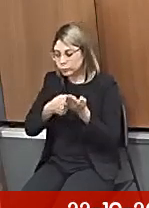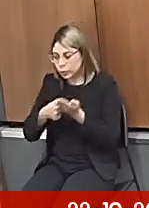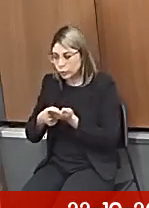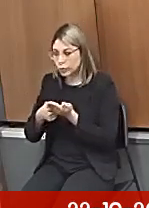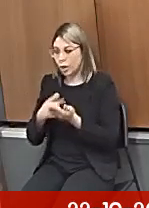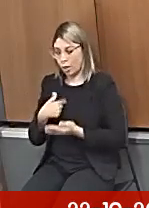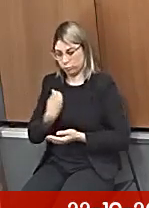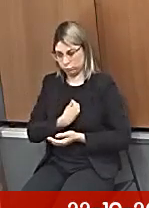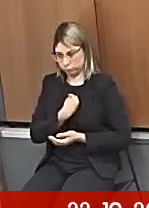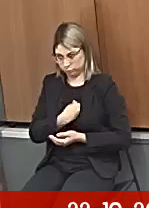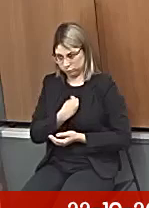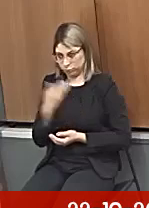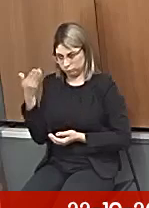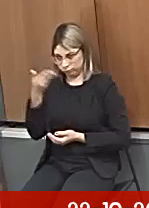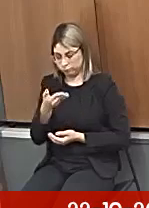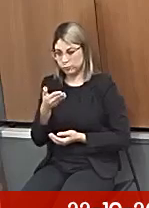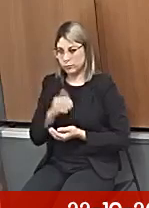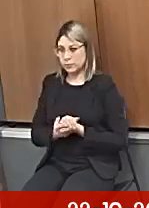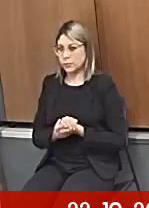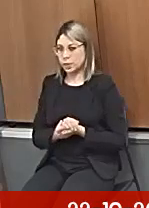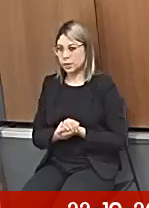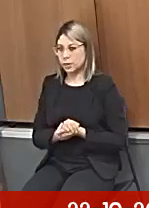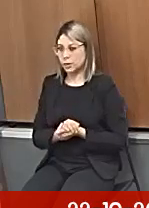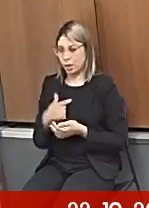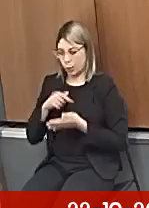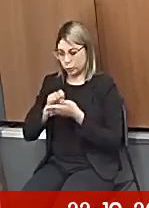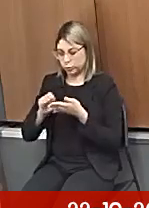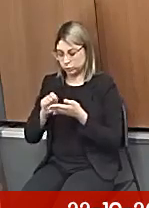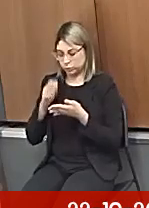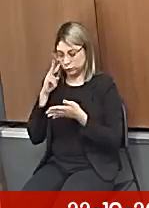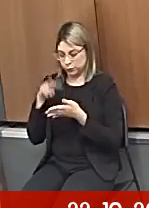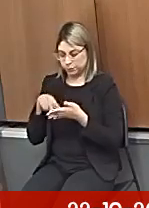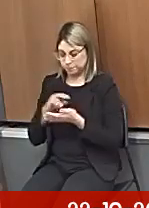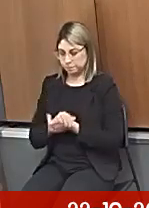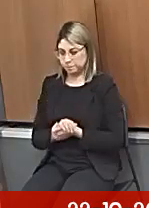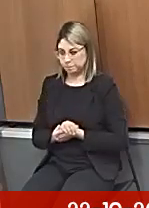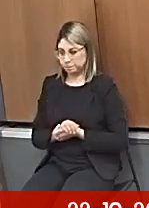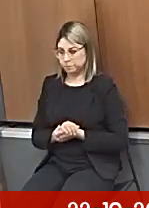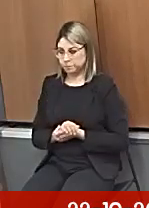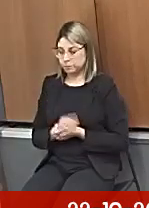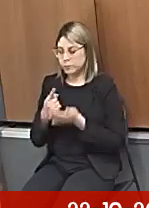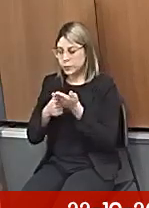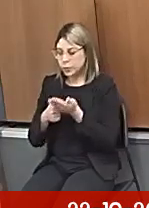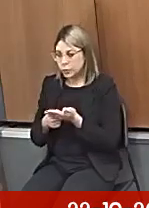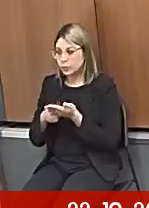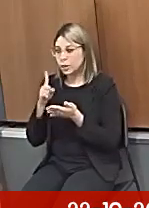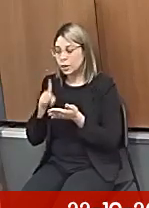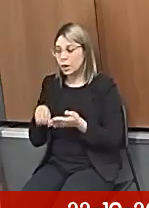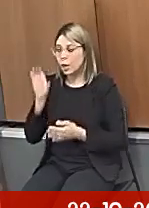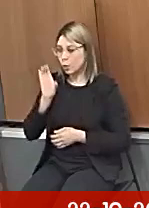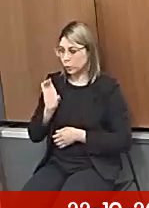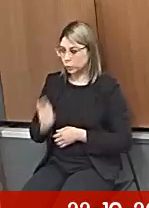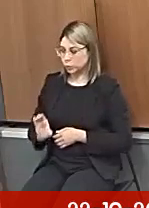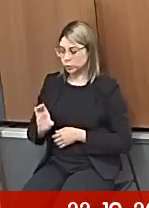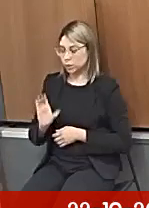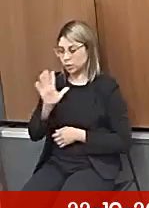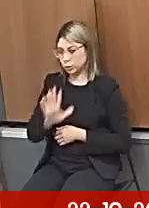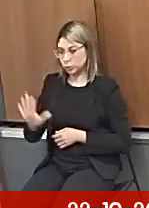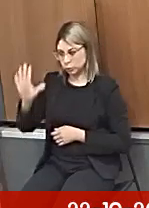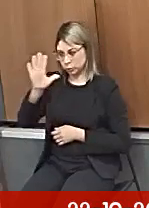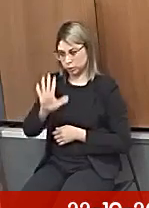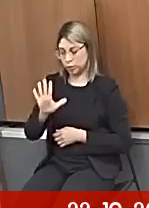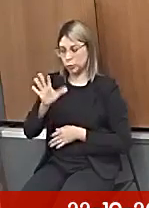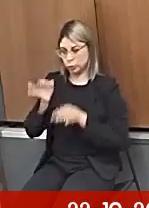convite para eu participar. Até anotei aqui, o convite pelo Conselho Nacional de Justiça,